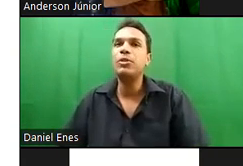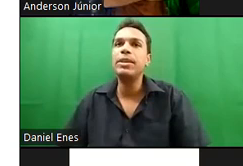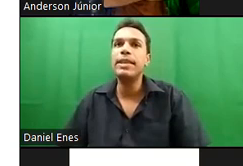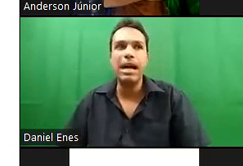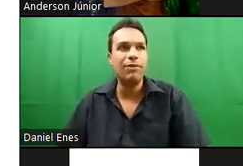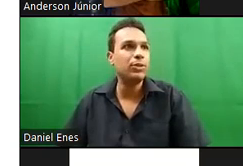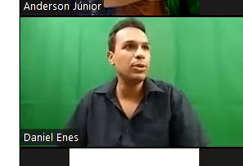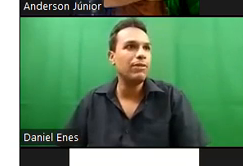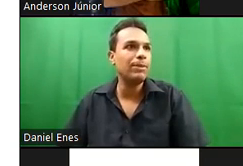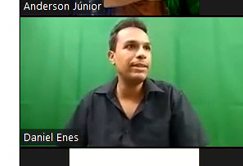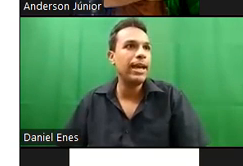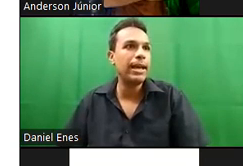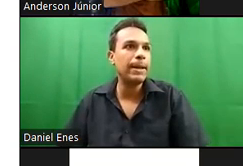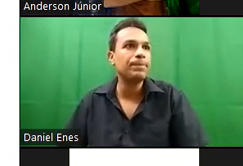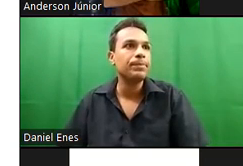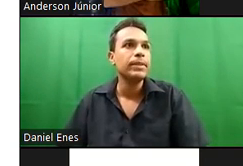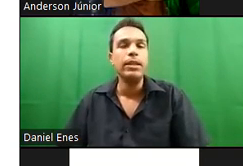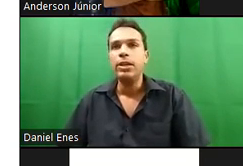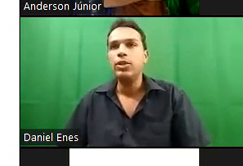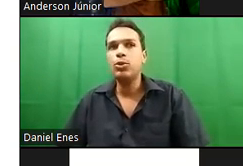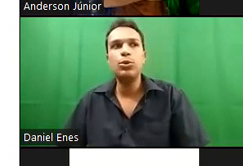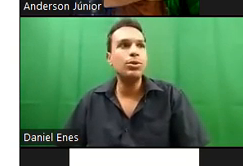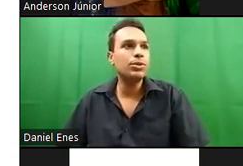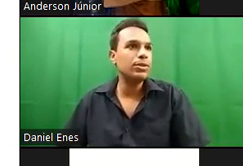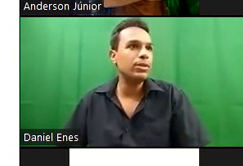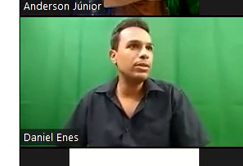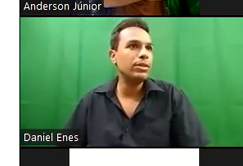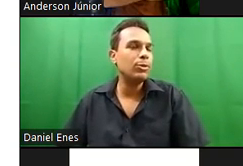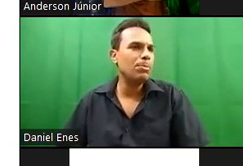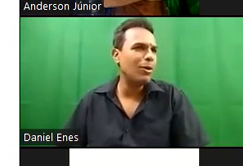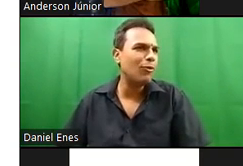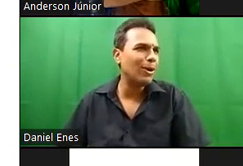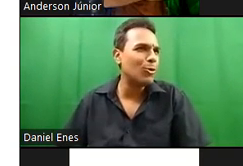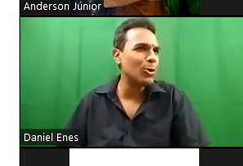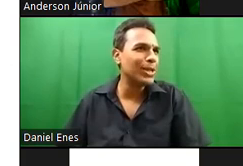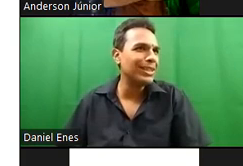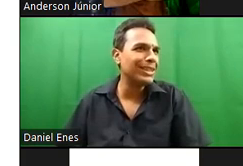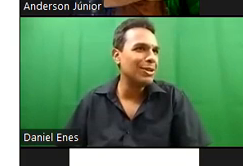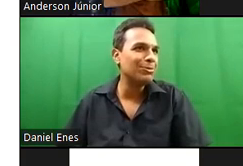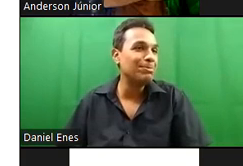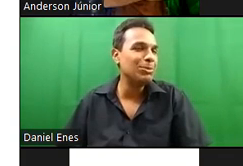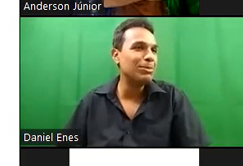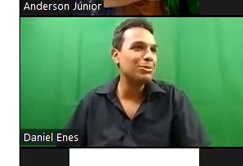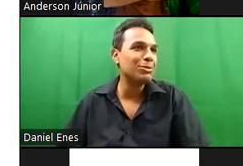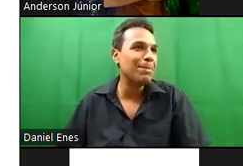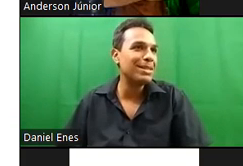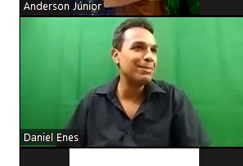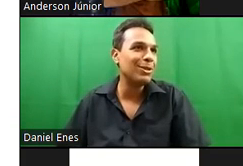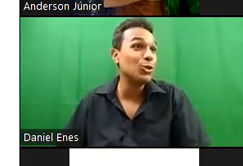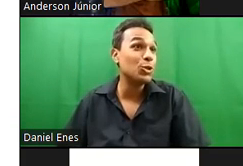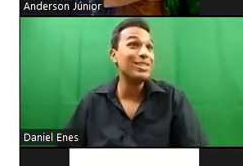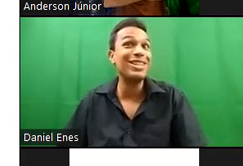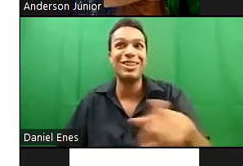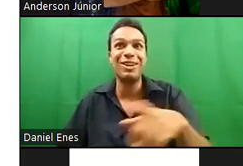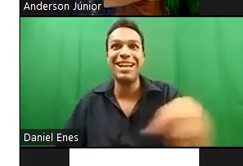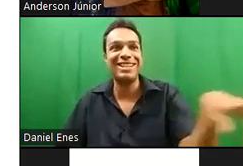gente conversava, né? Trocava uma ideia. E os surdos... Opa, eu coloquei não, meu Deus, eu nem percebi. Ó.